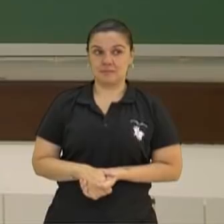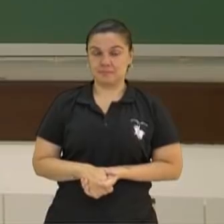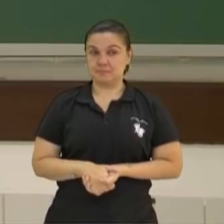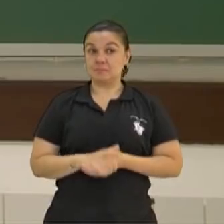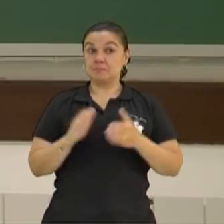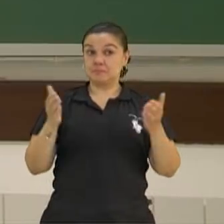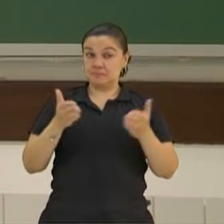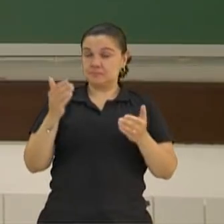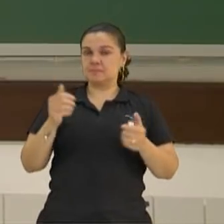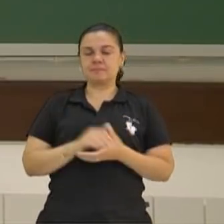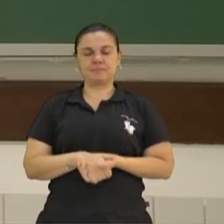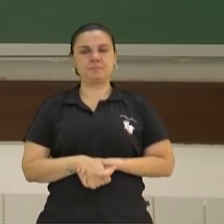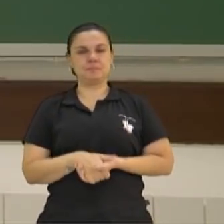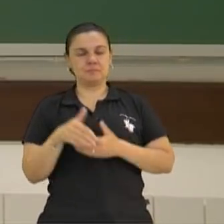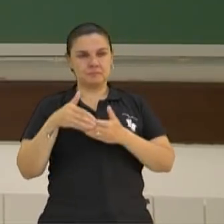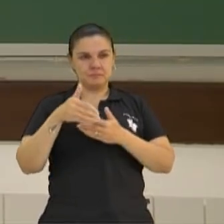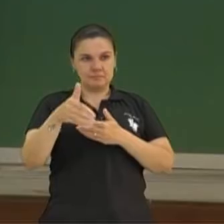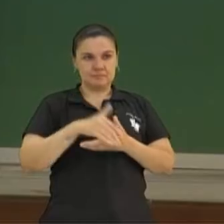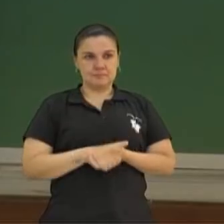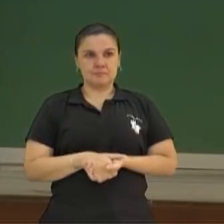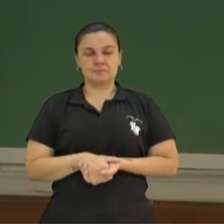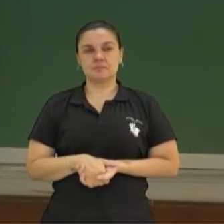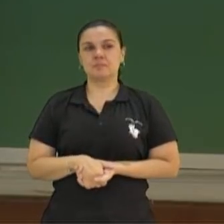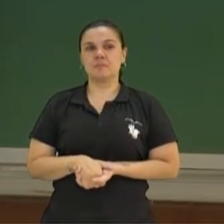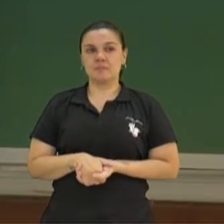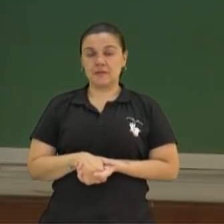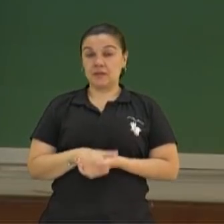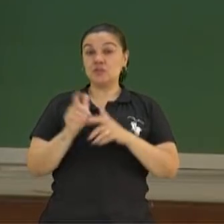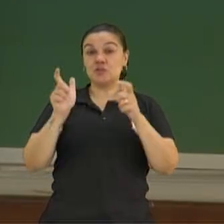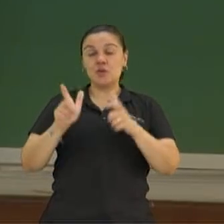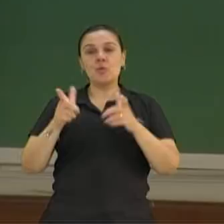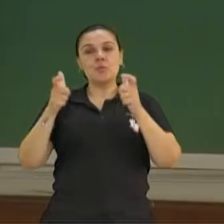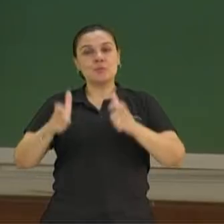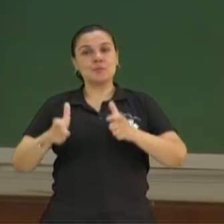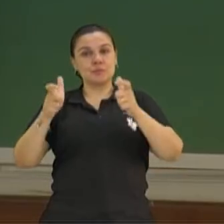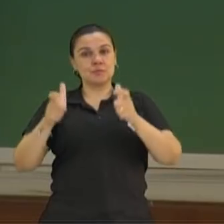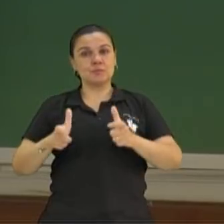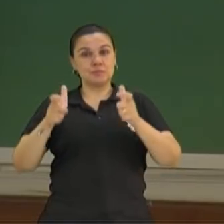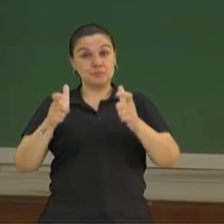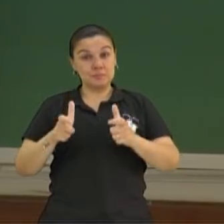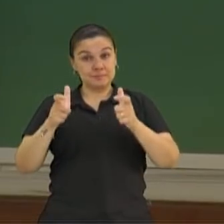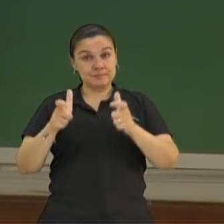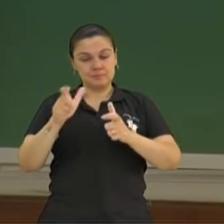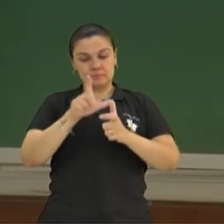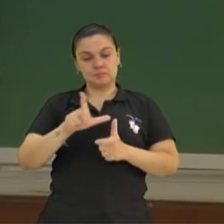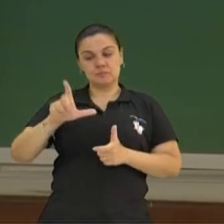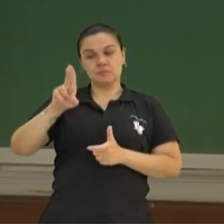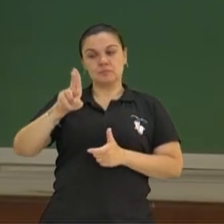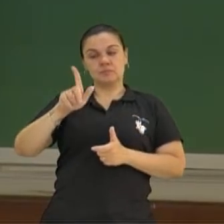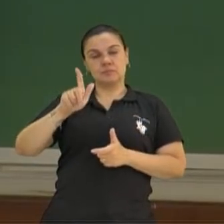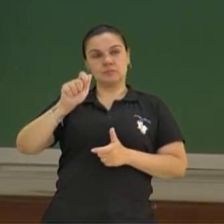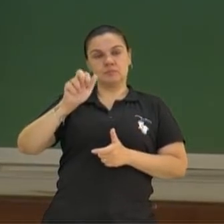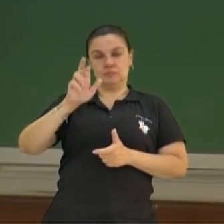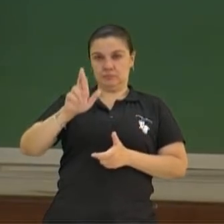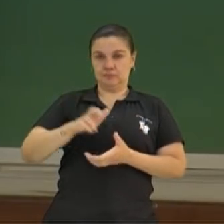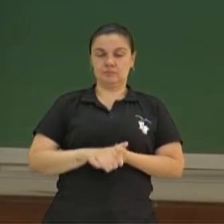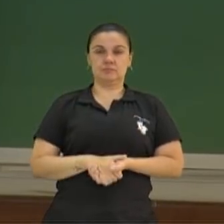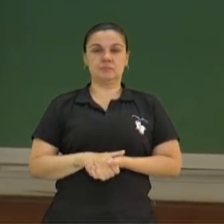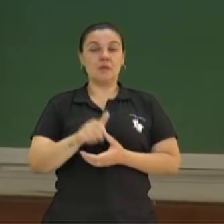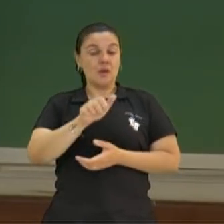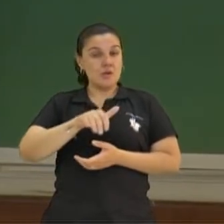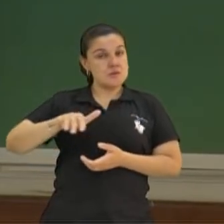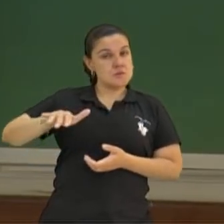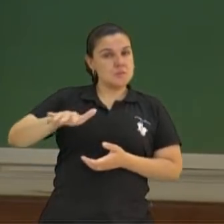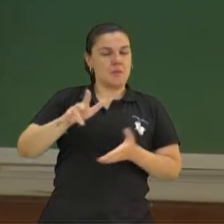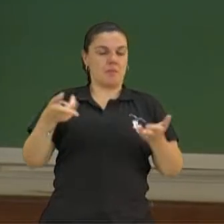madeireira. Agora a gente continua a nossa aula, a gente vai falar um pouquinho do conceito de lugar. O espaço no qual